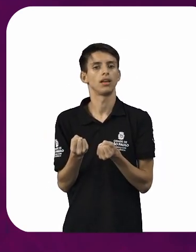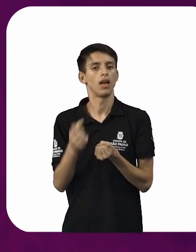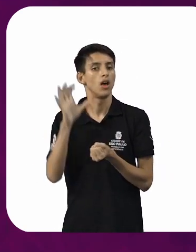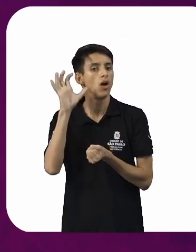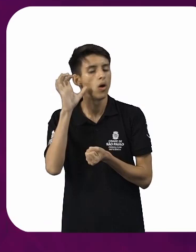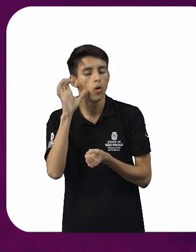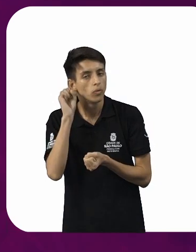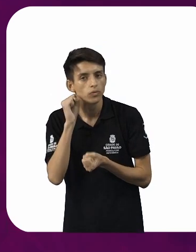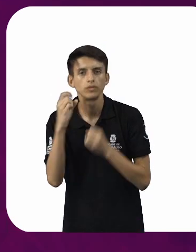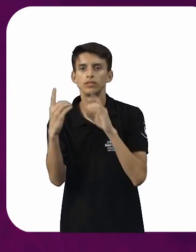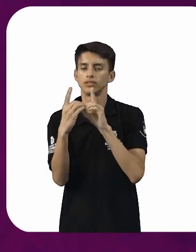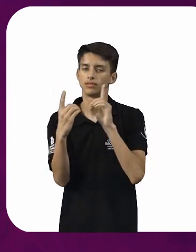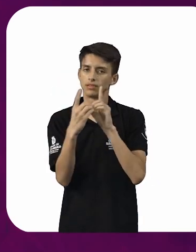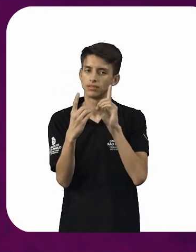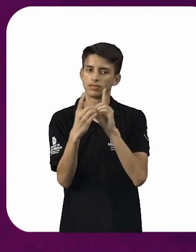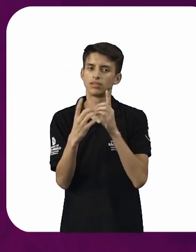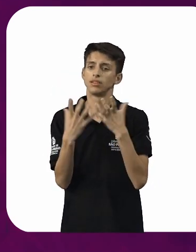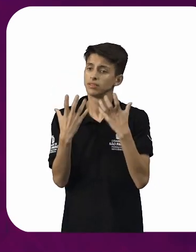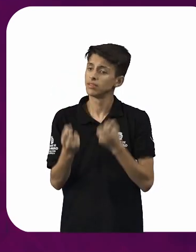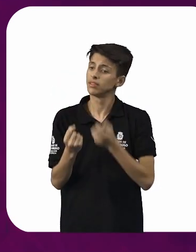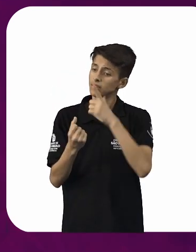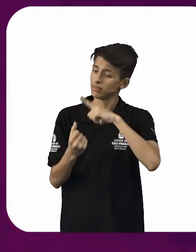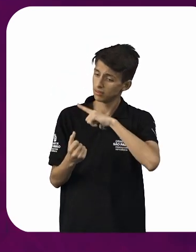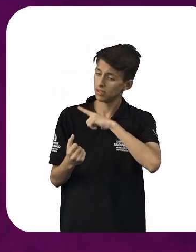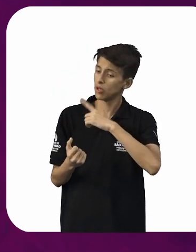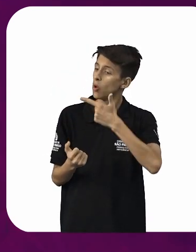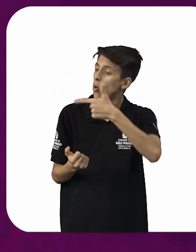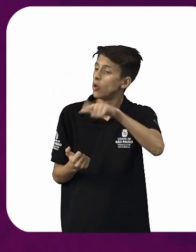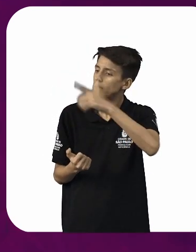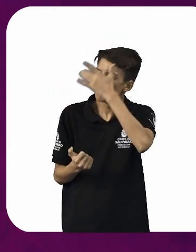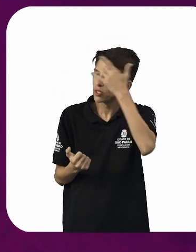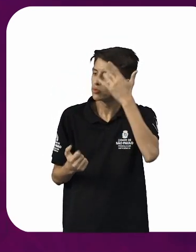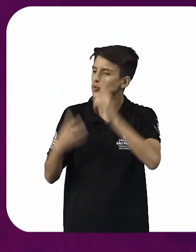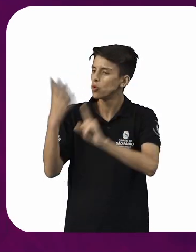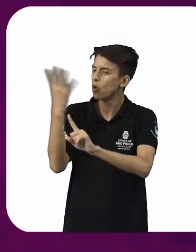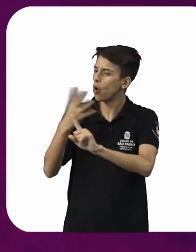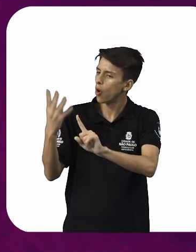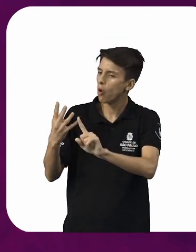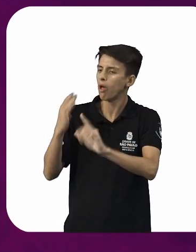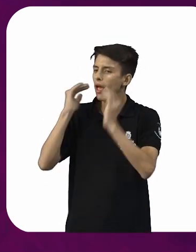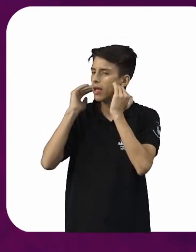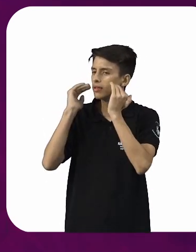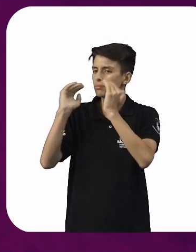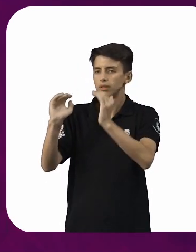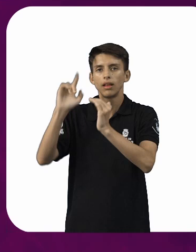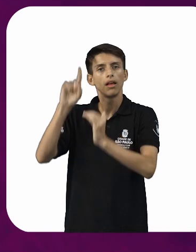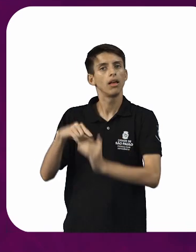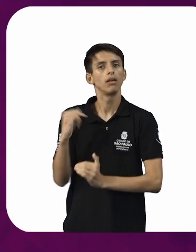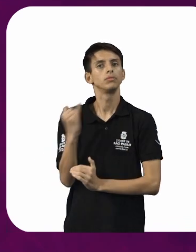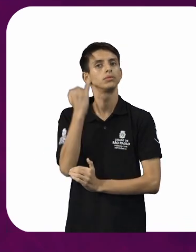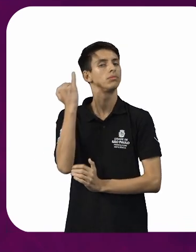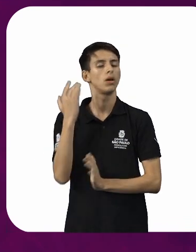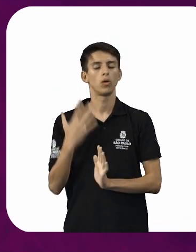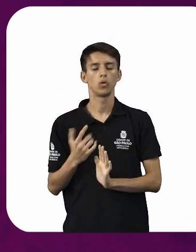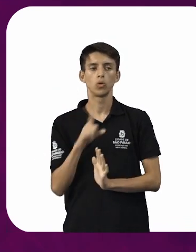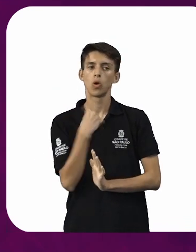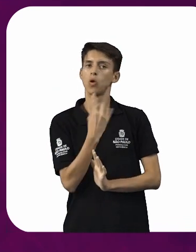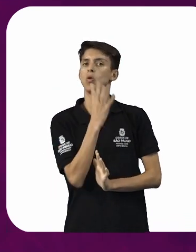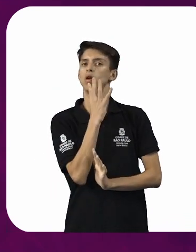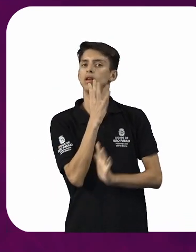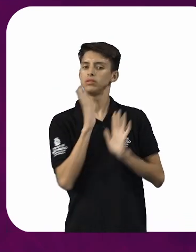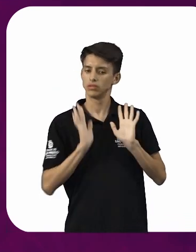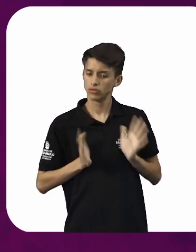ouvir. E assumir de verdade mesmo que existem outras formas de existência, outras potencialidades de existência, fora daquilo que a